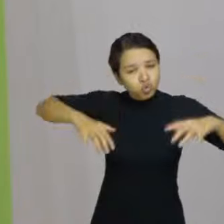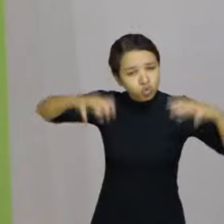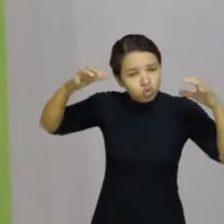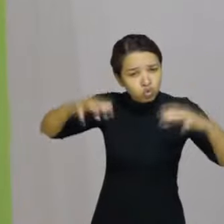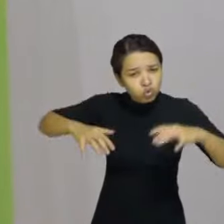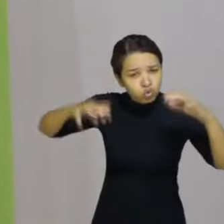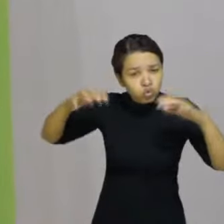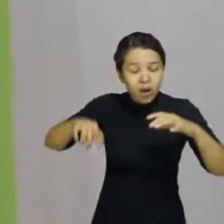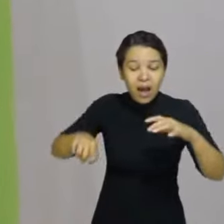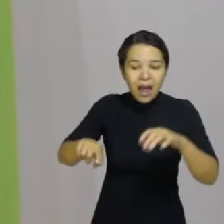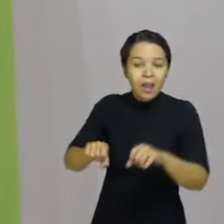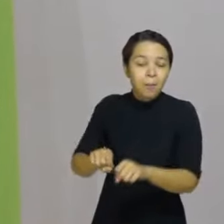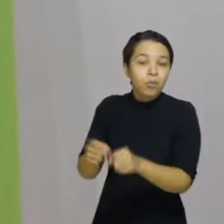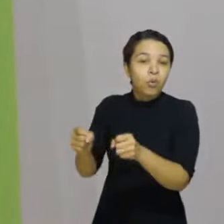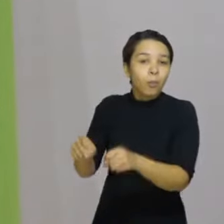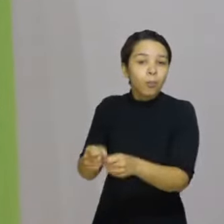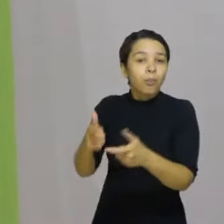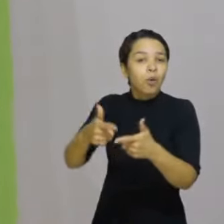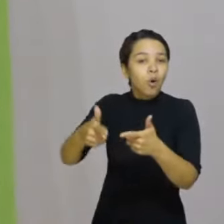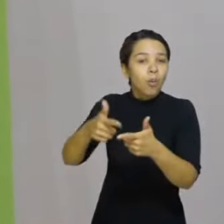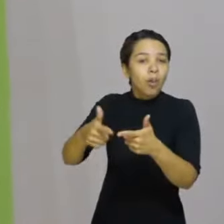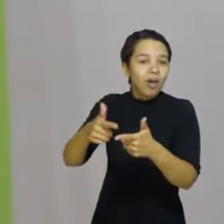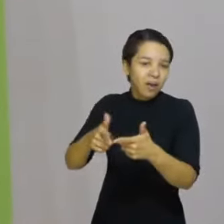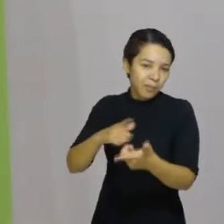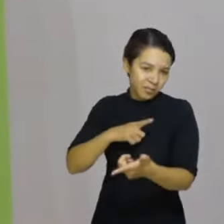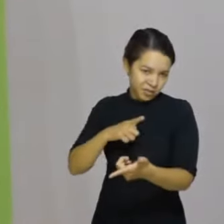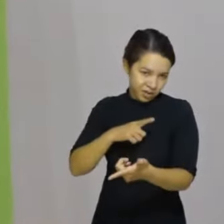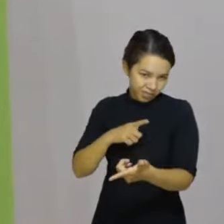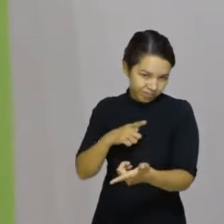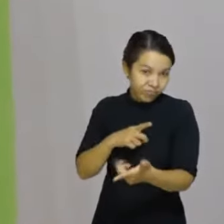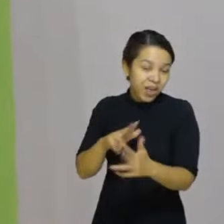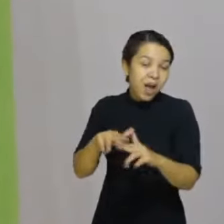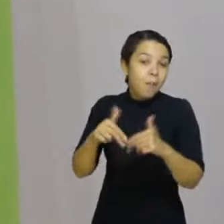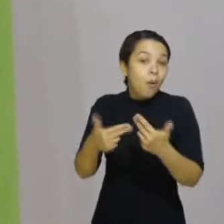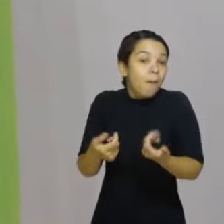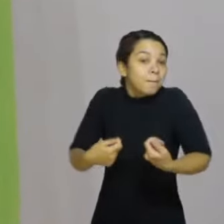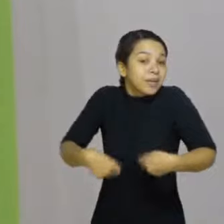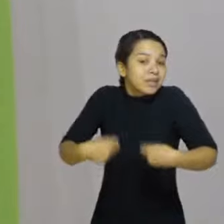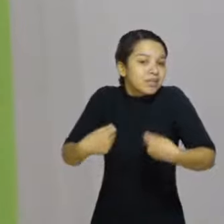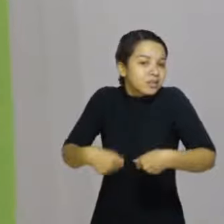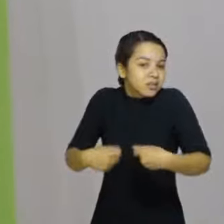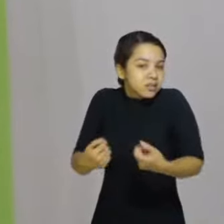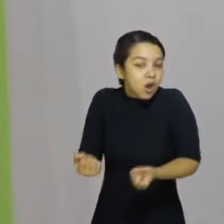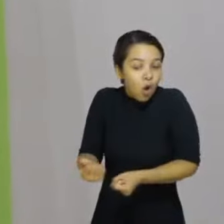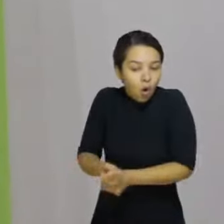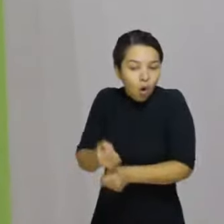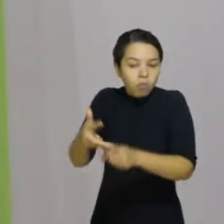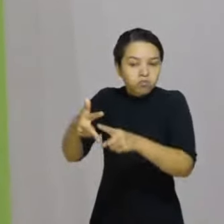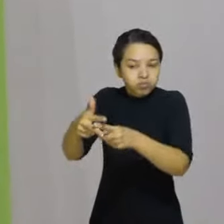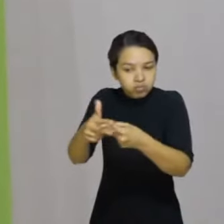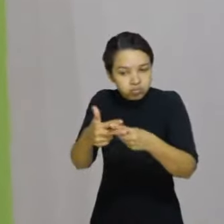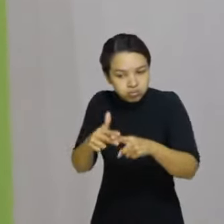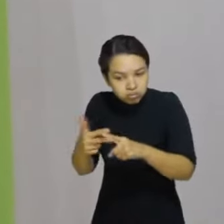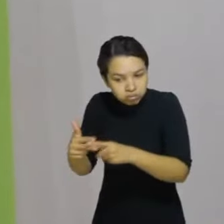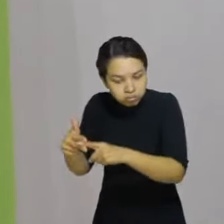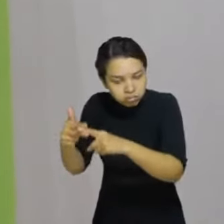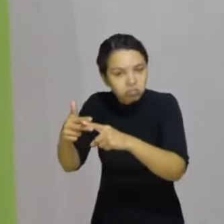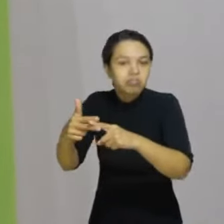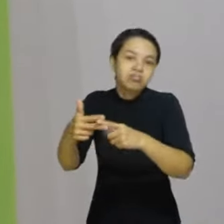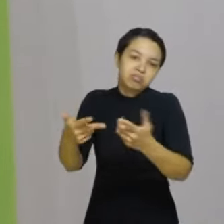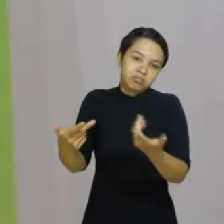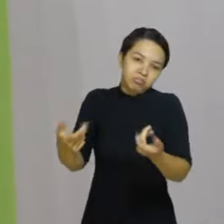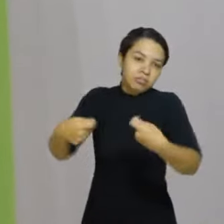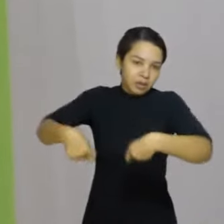foram danificadas. E aí, por conta disso, precisam, obviamente, de obras de reestruturação, de obras